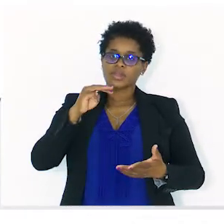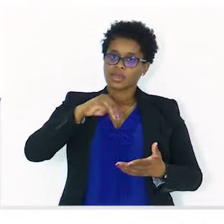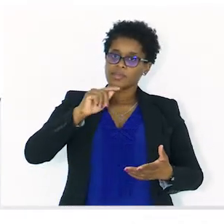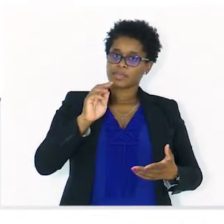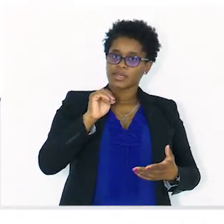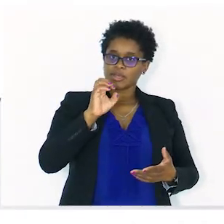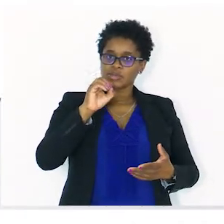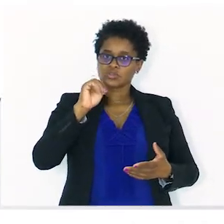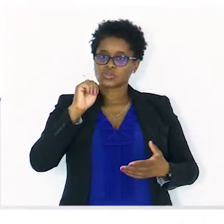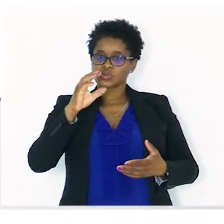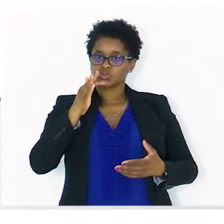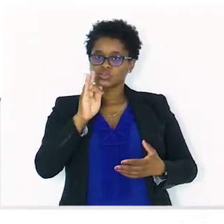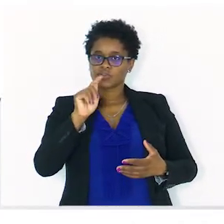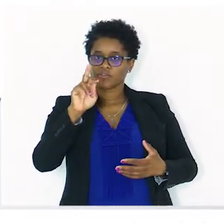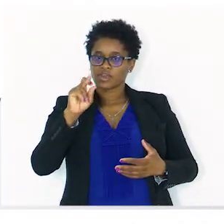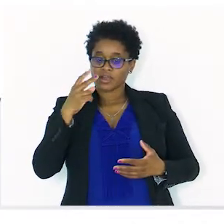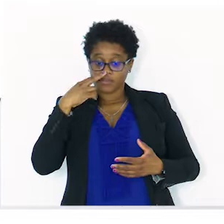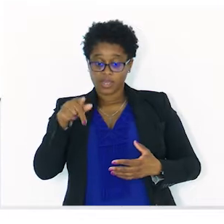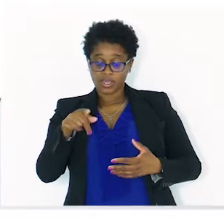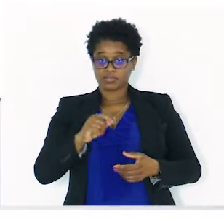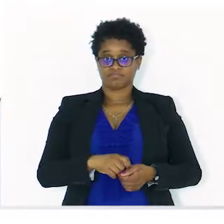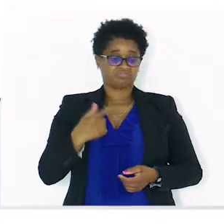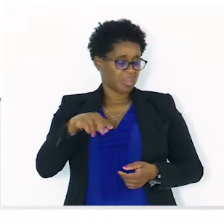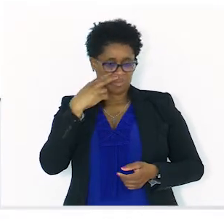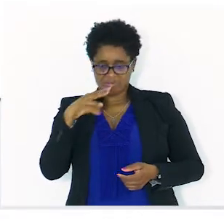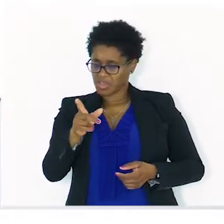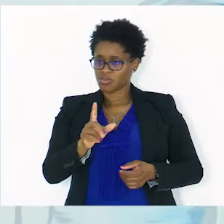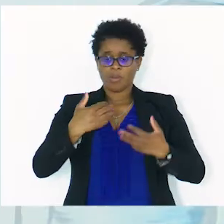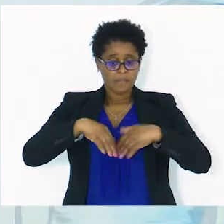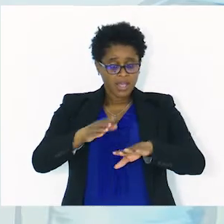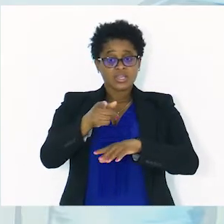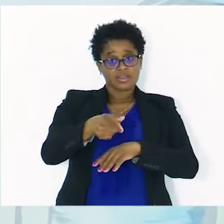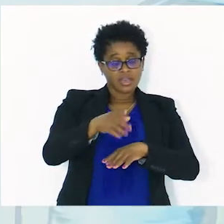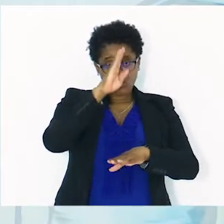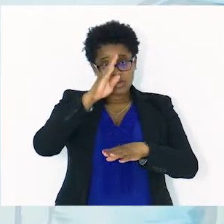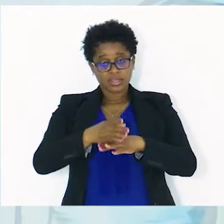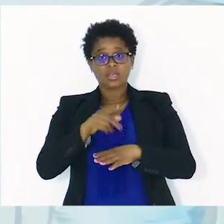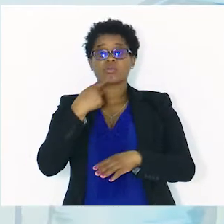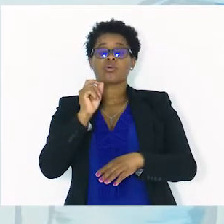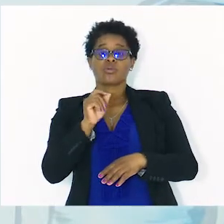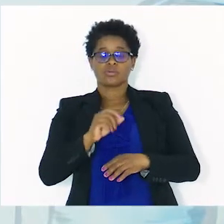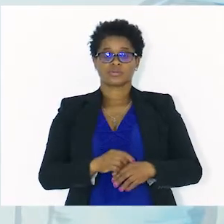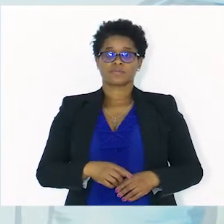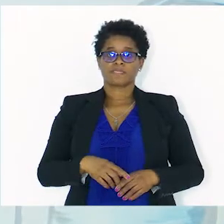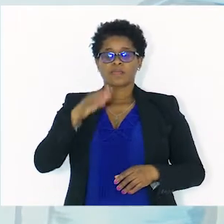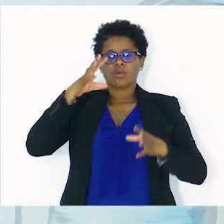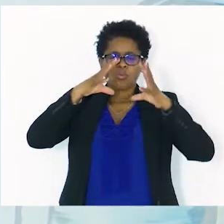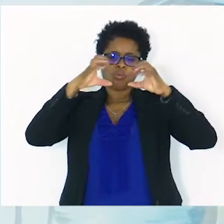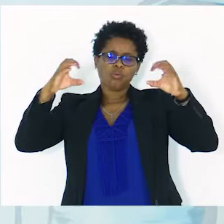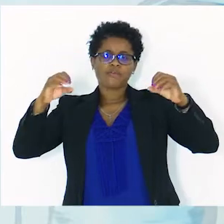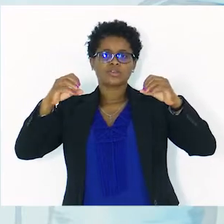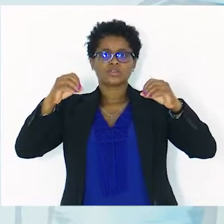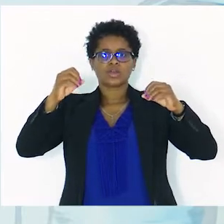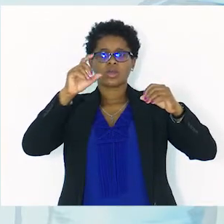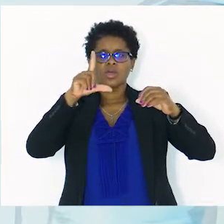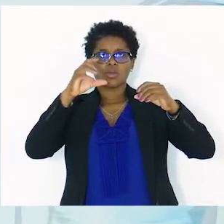reparem aqui, na mesosfera, infelizmente não dá para ver, mas aqui acontece o que é chamado de nuvens luminosas,